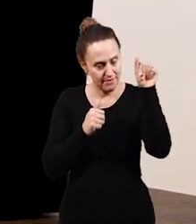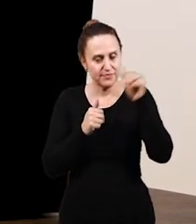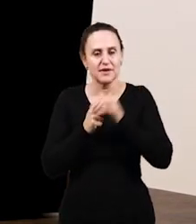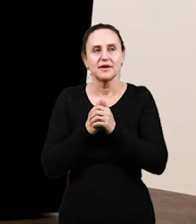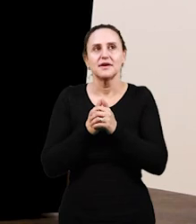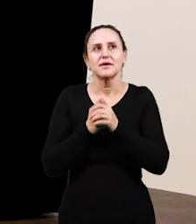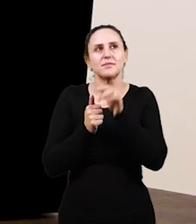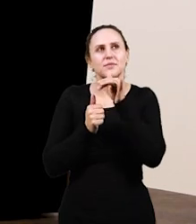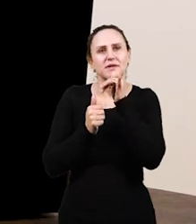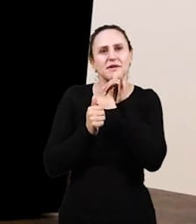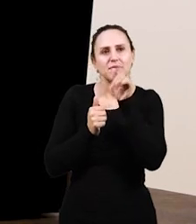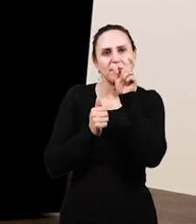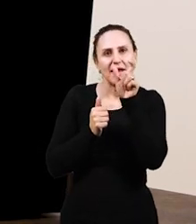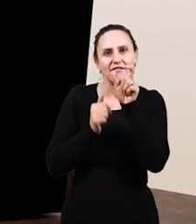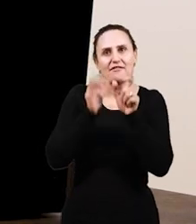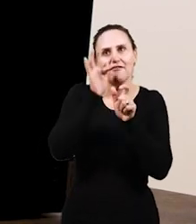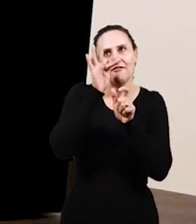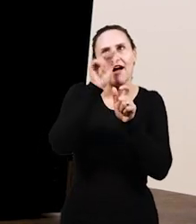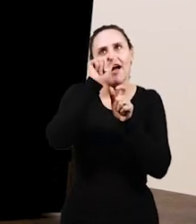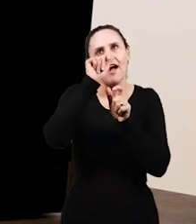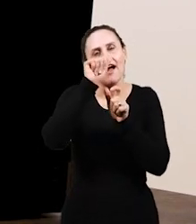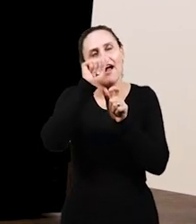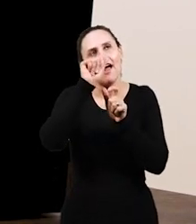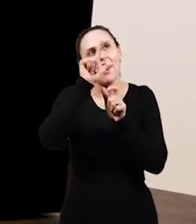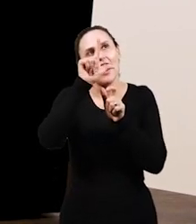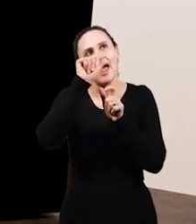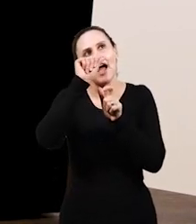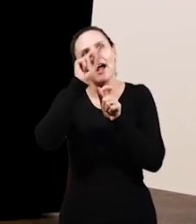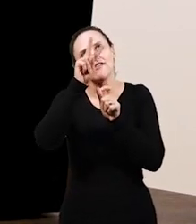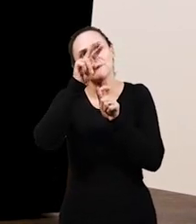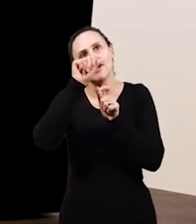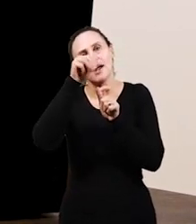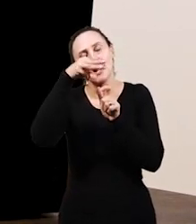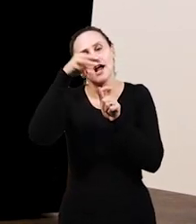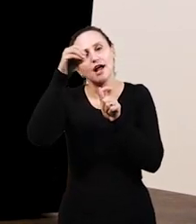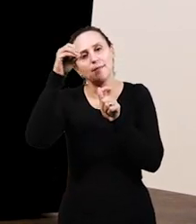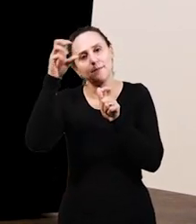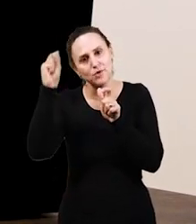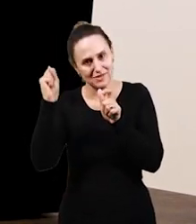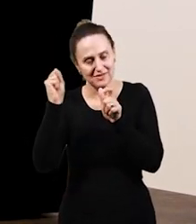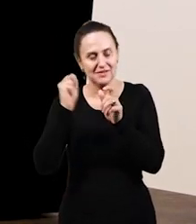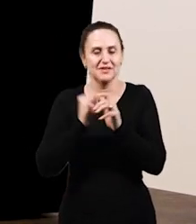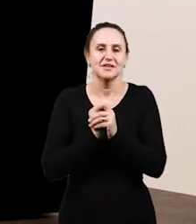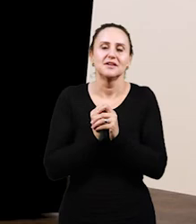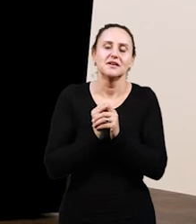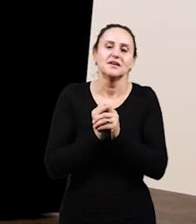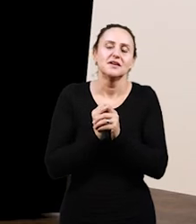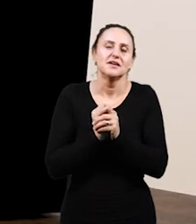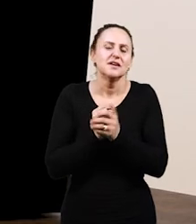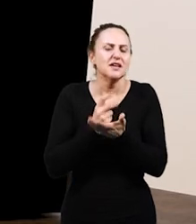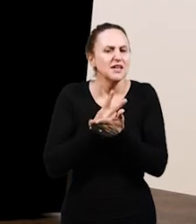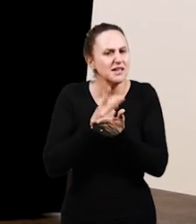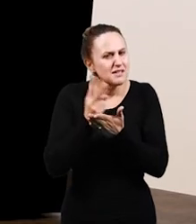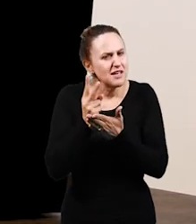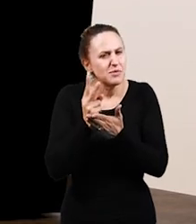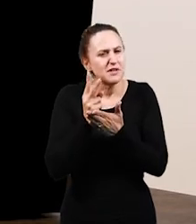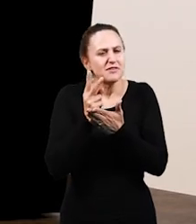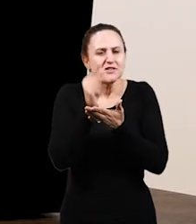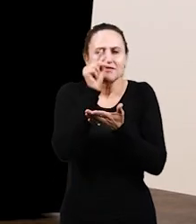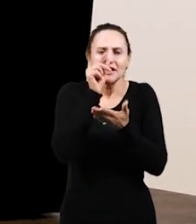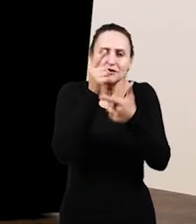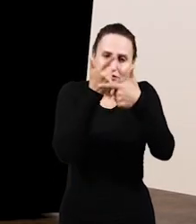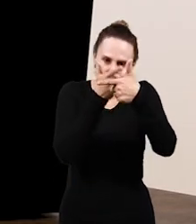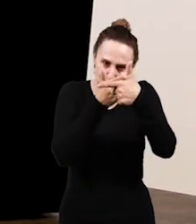falar vamos né entre Barras como vocês viram no passado em língua portuguesa toda vez que a gente faz a